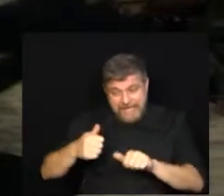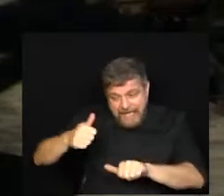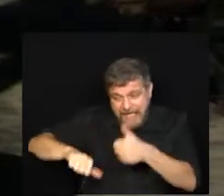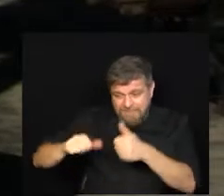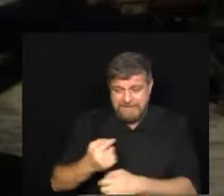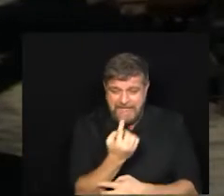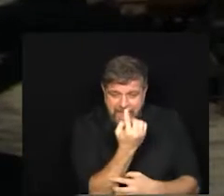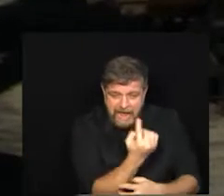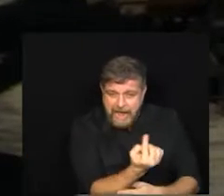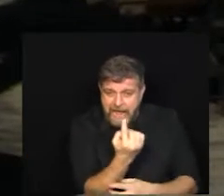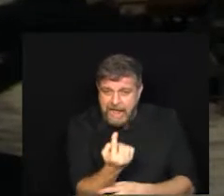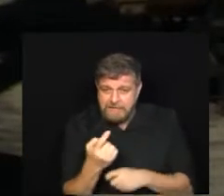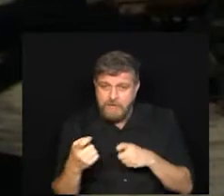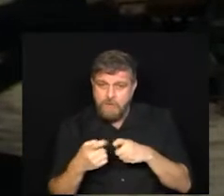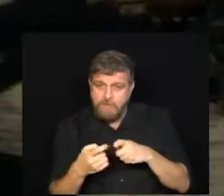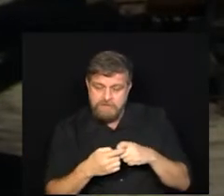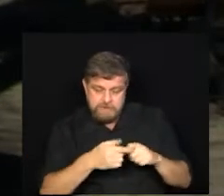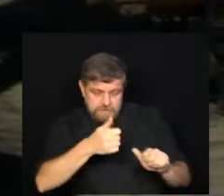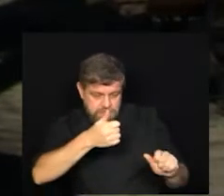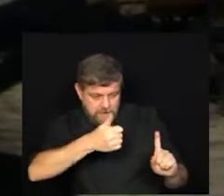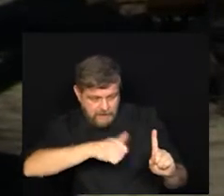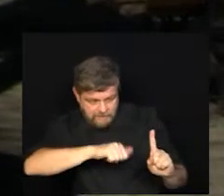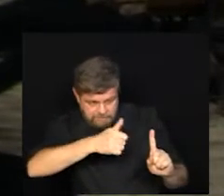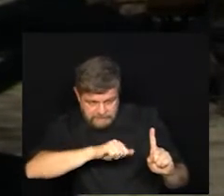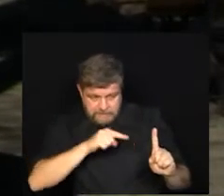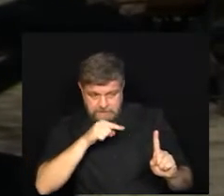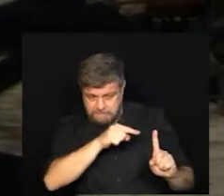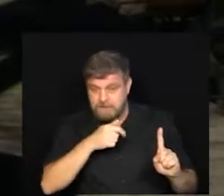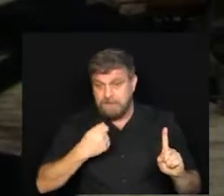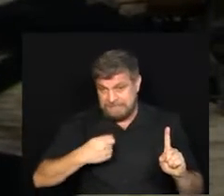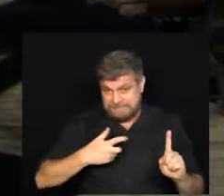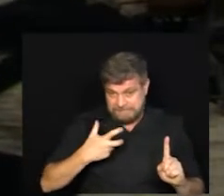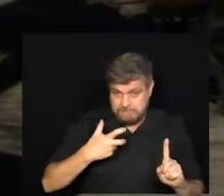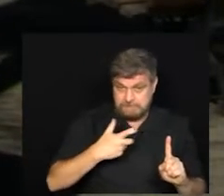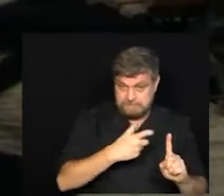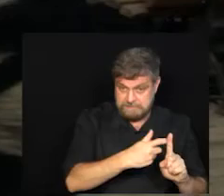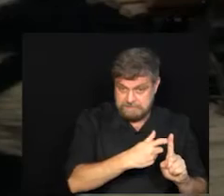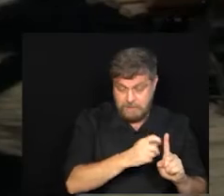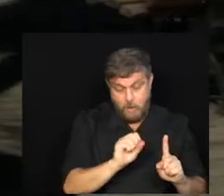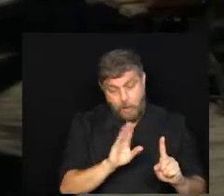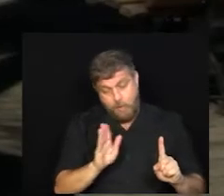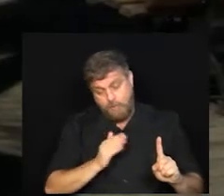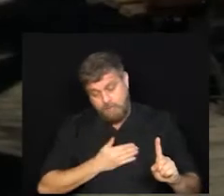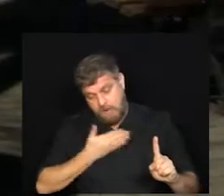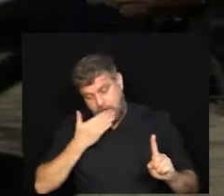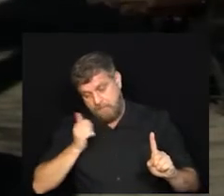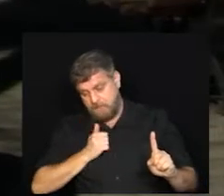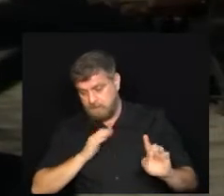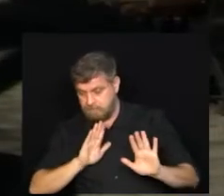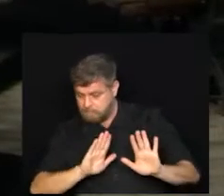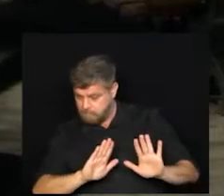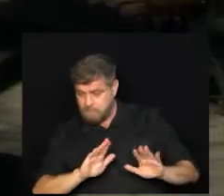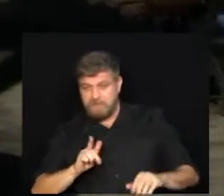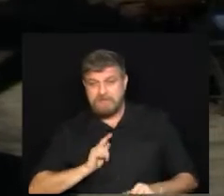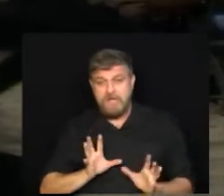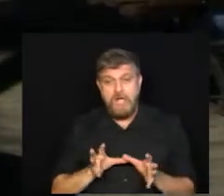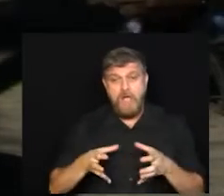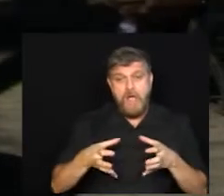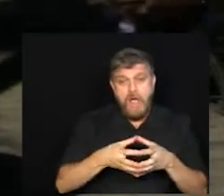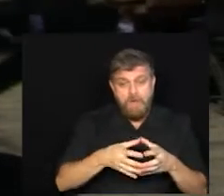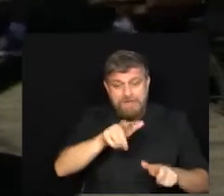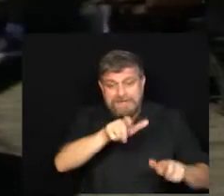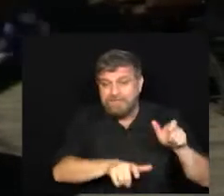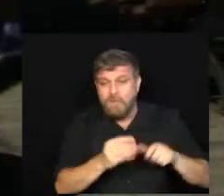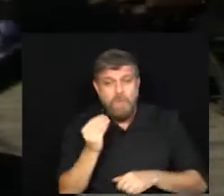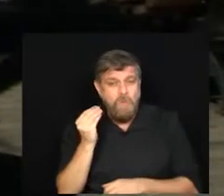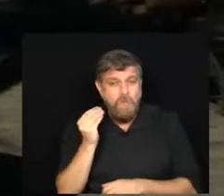uma com o seu hematologista se há ou não a necessidade e a indicação de vacinar. A gente sabe que esse grupo de pacientes, eles não foram